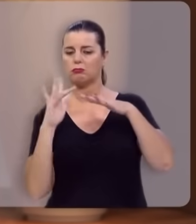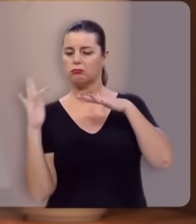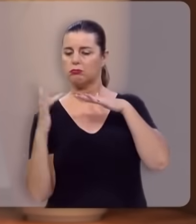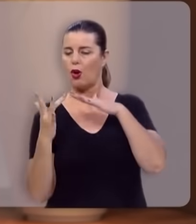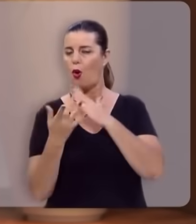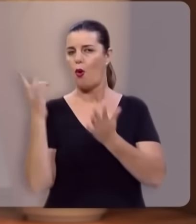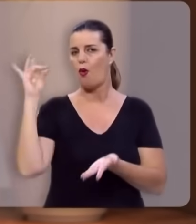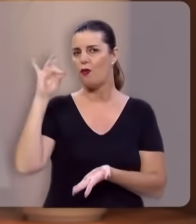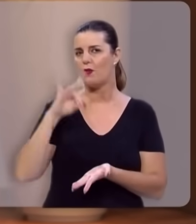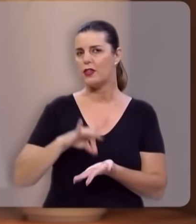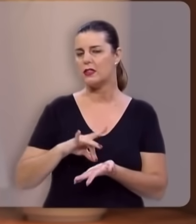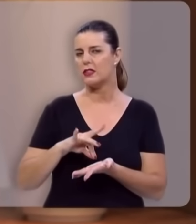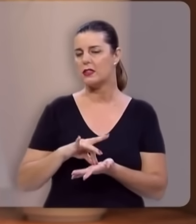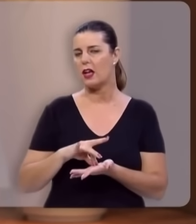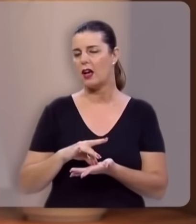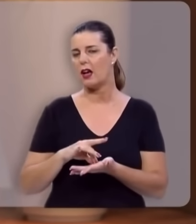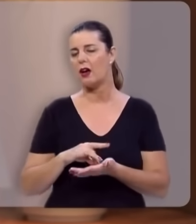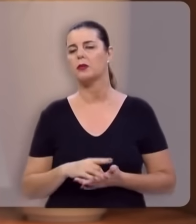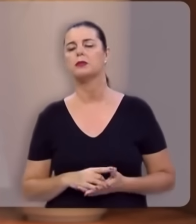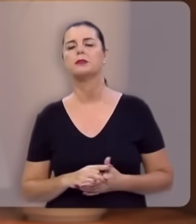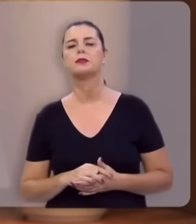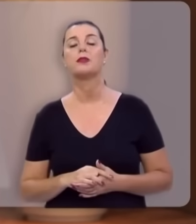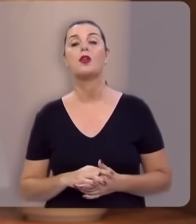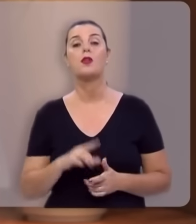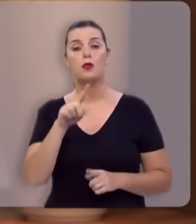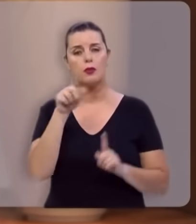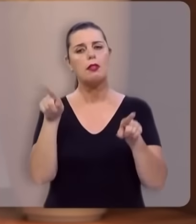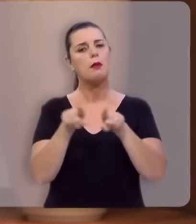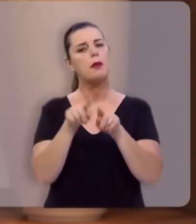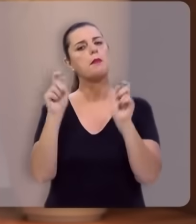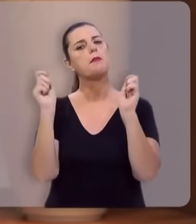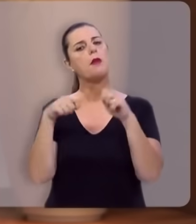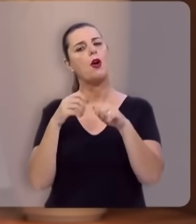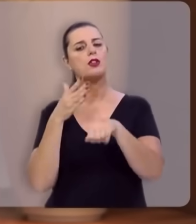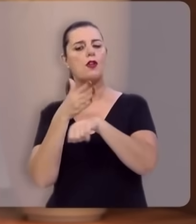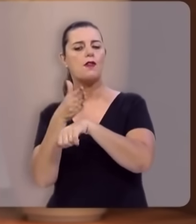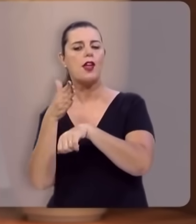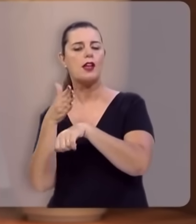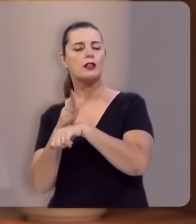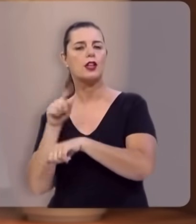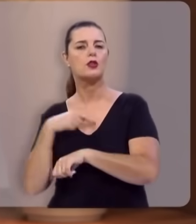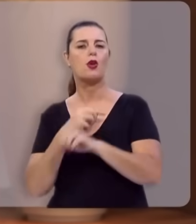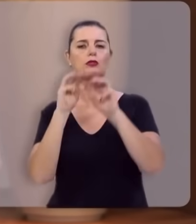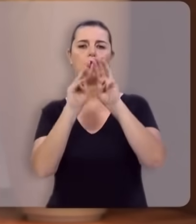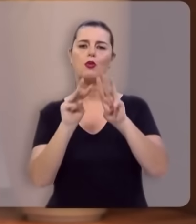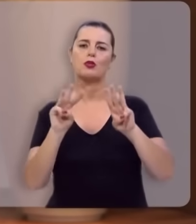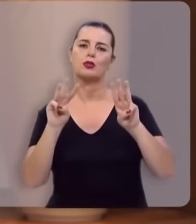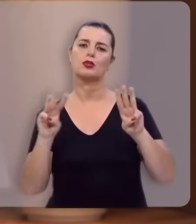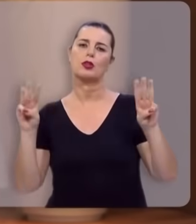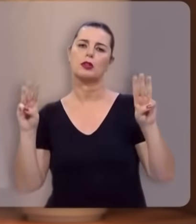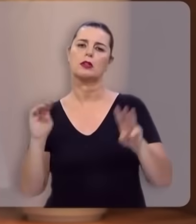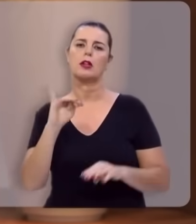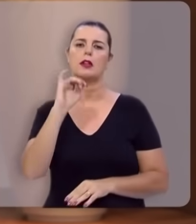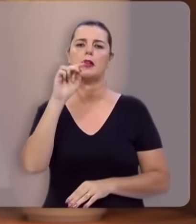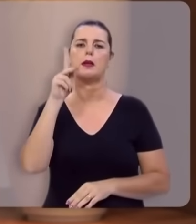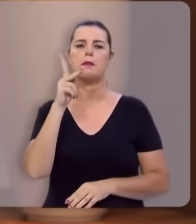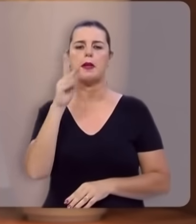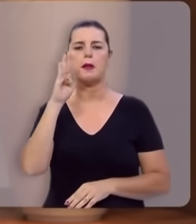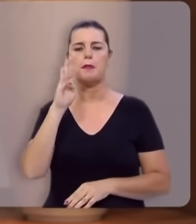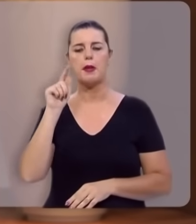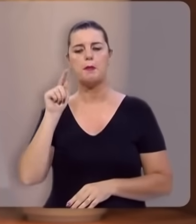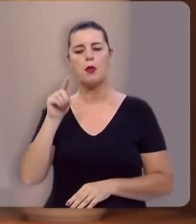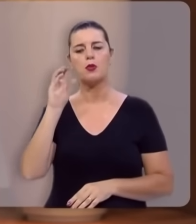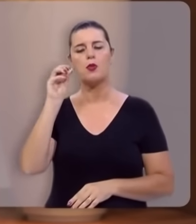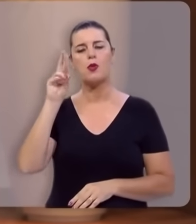mídias oficiais, no arroba ipboficial, você também pode visitar o nosso site, o ipb